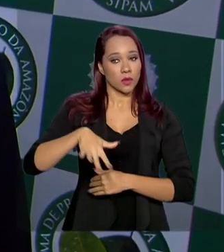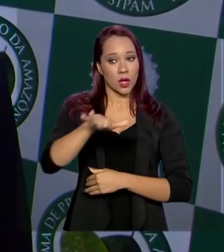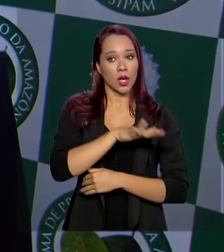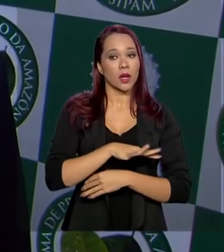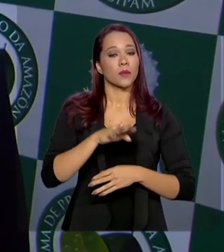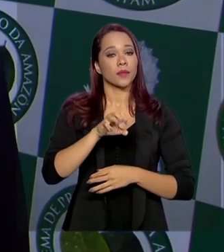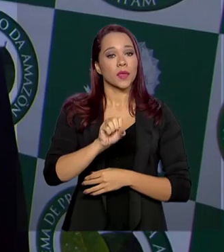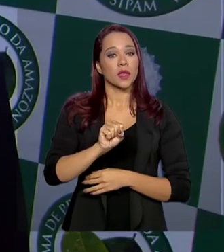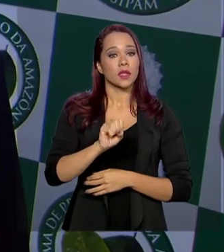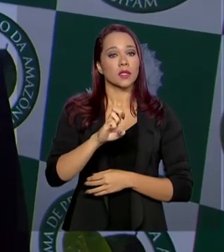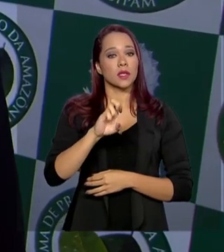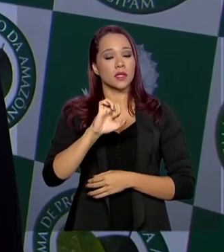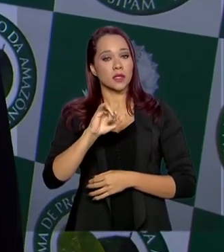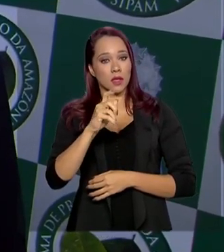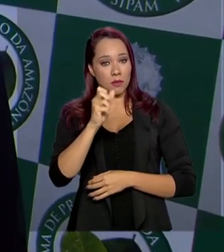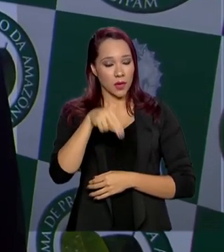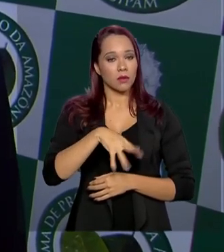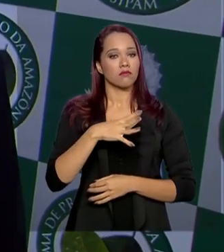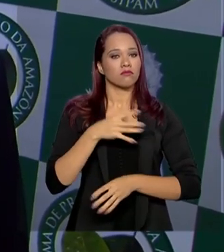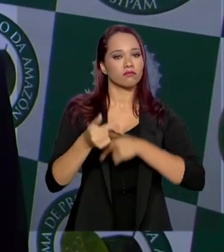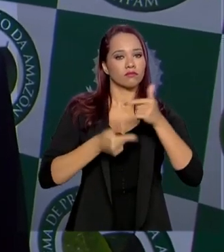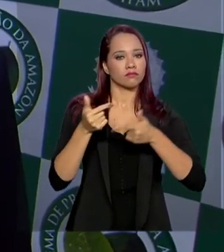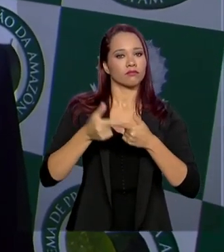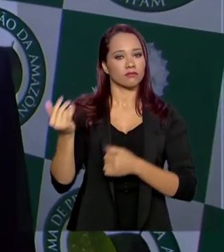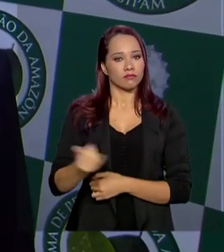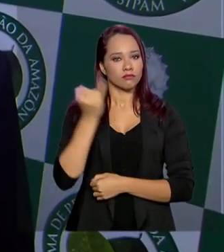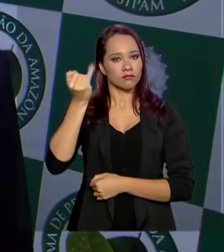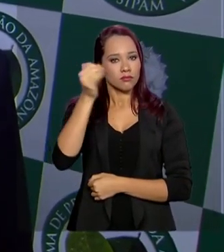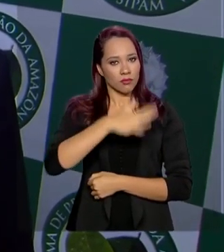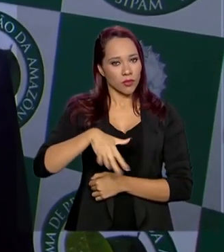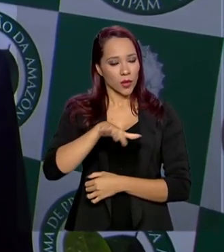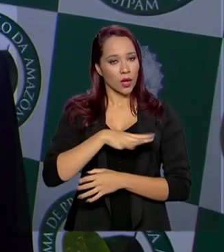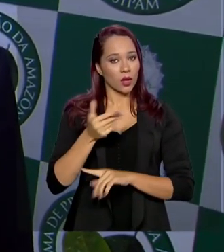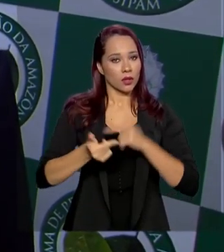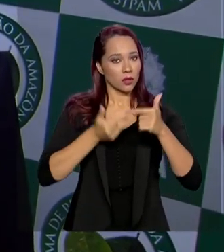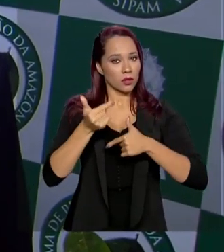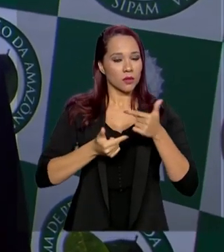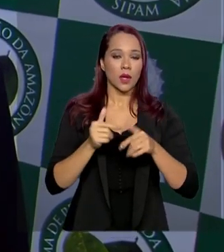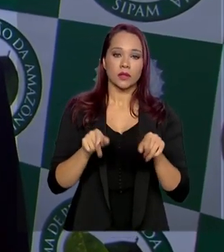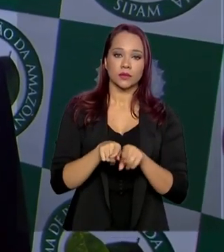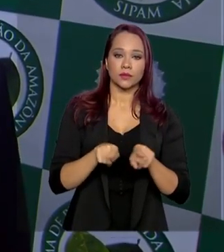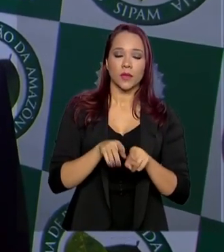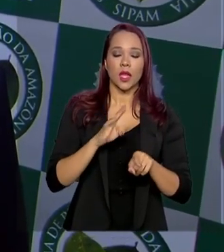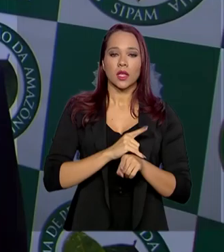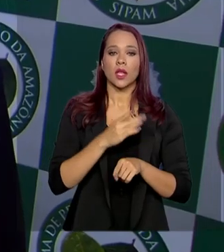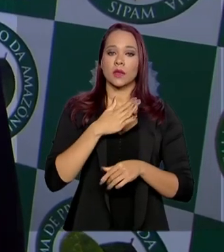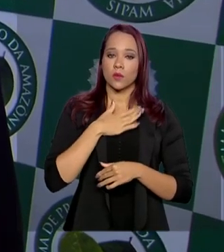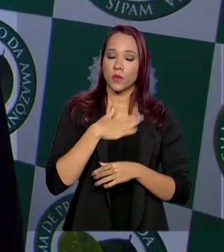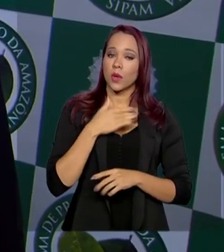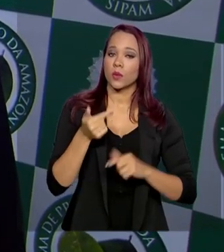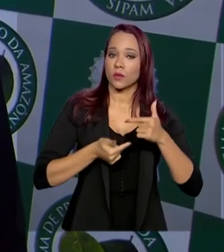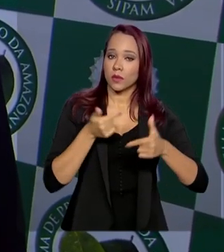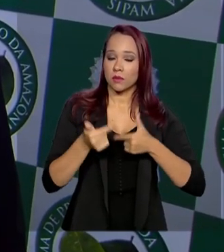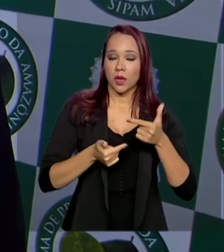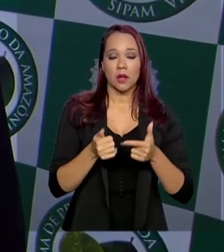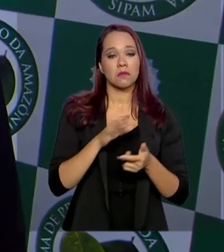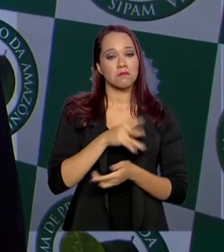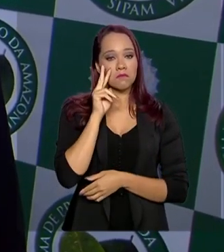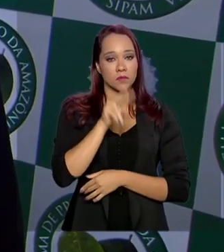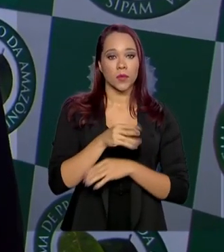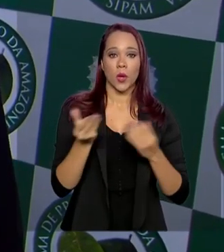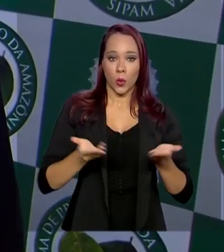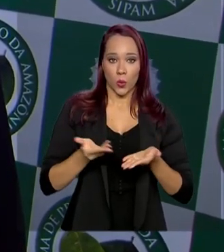o senso pan ele terá um trabalho fundamental nesse nessa atividade aí nesse nessa minha missão e o que